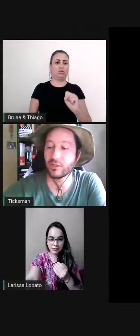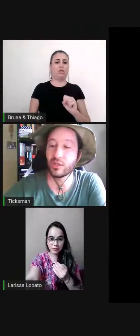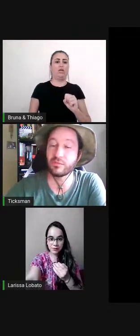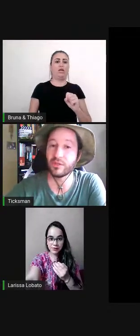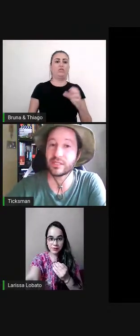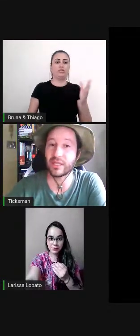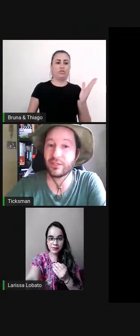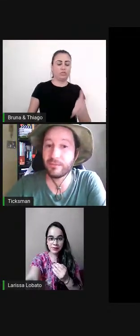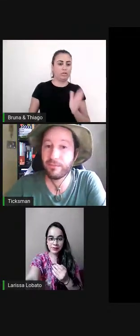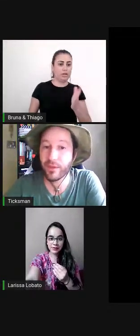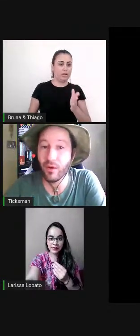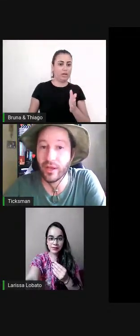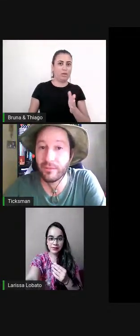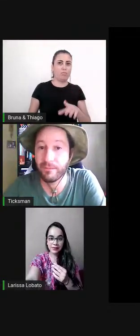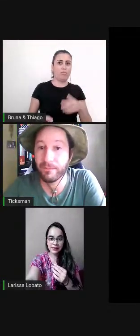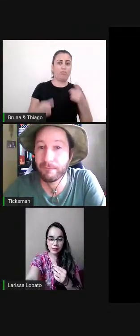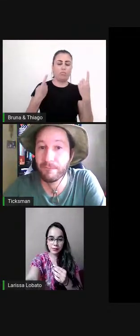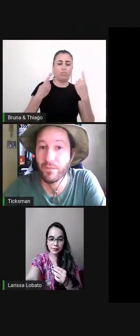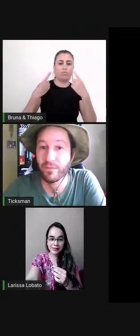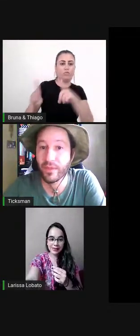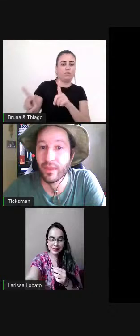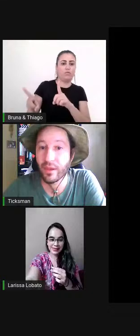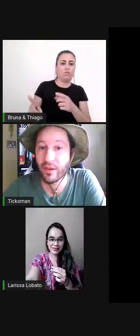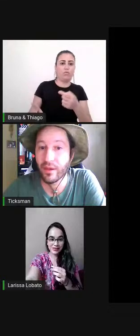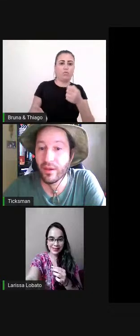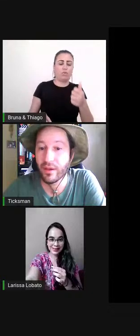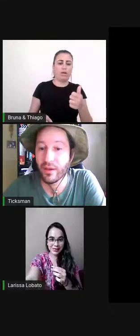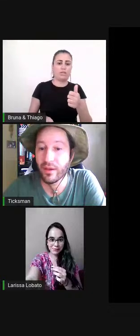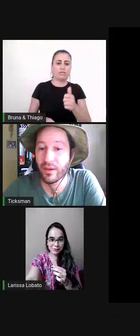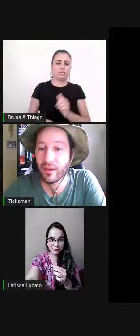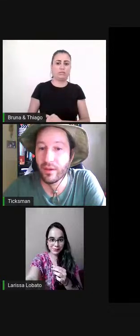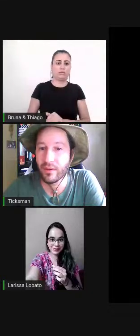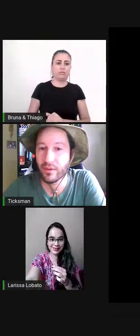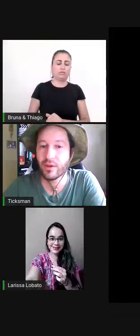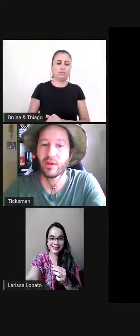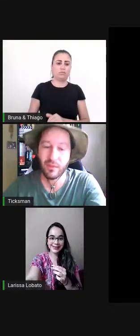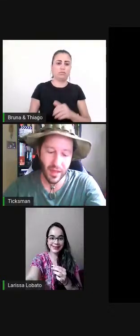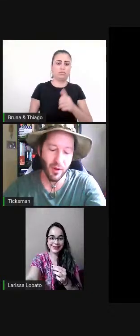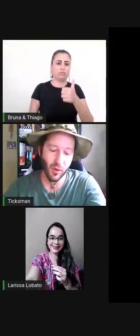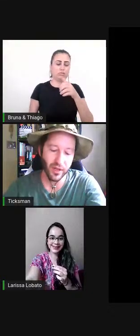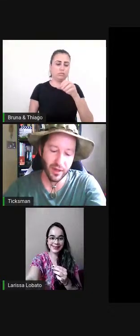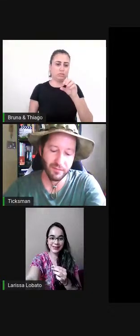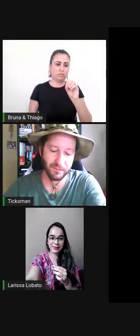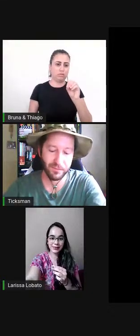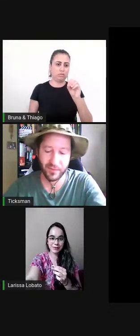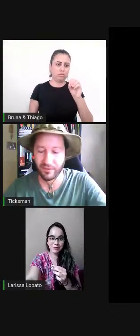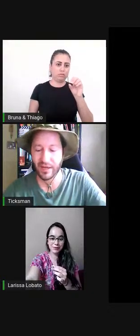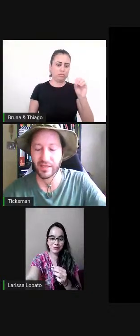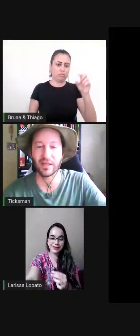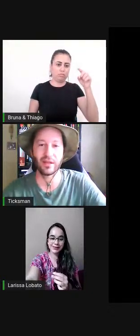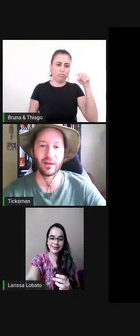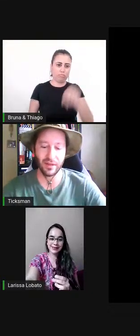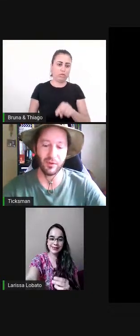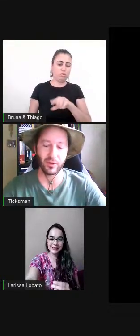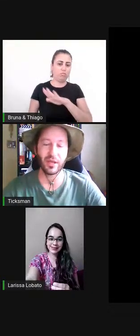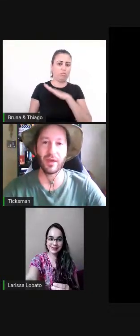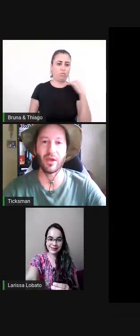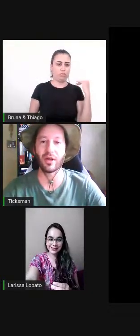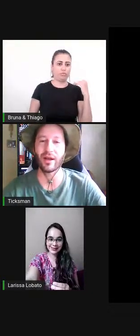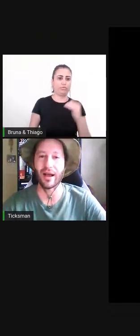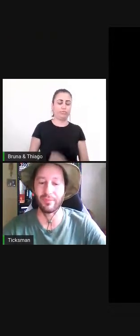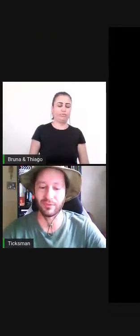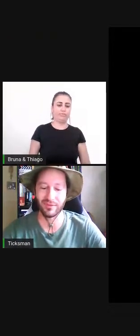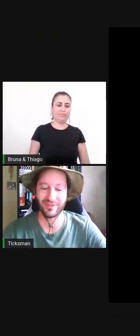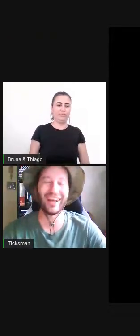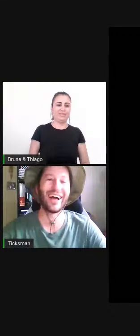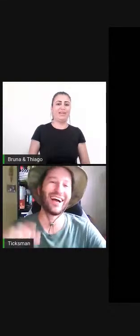Isso foi no ano de 2000. Oi. Tá. A gente tem 10 minutos. Tá bom, ok. Tá bom? Tá bom, daqui meia